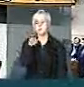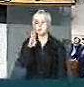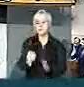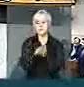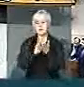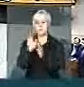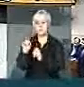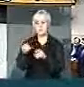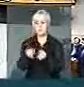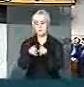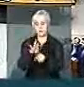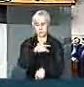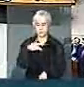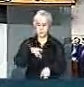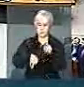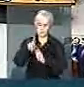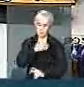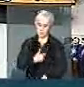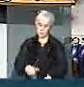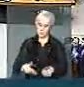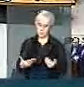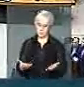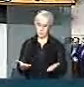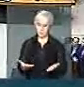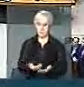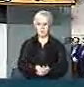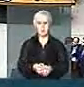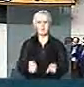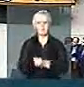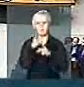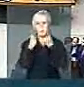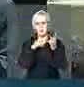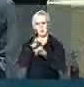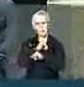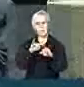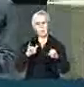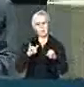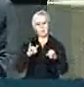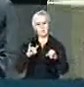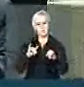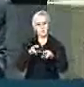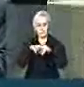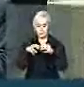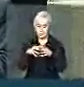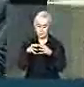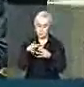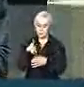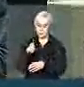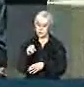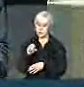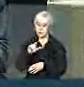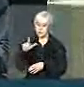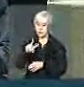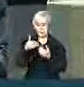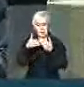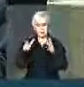é a saúde pública aqui. Mas nós não poderíamos nos omitir e, por isso, o PSOL abriu a possibilidade, e a